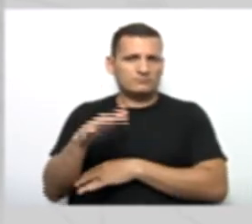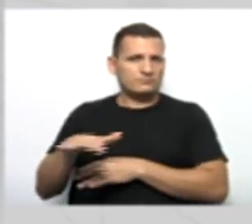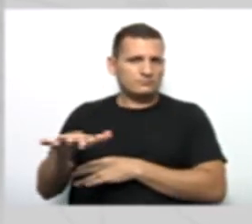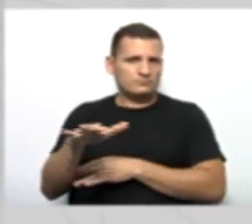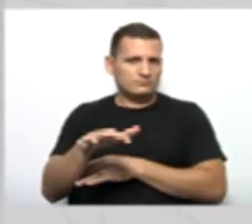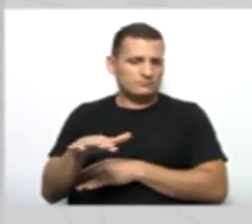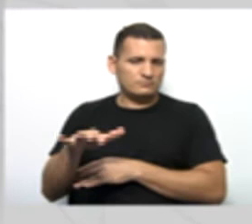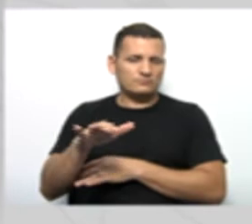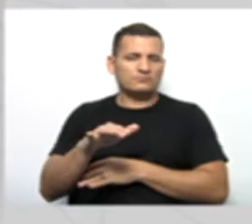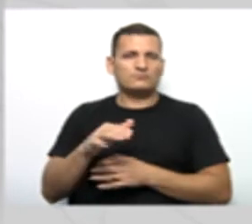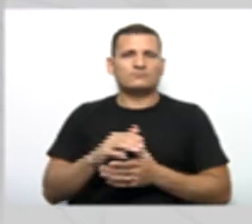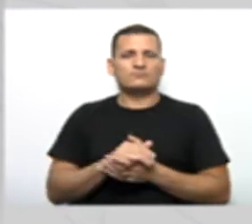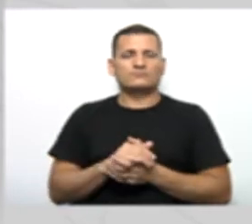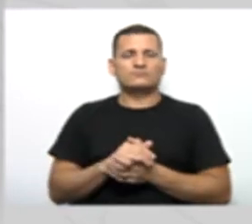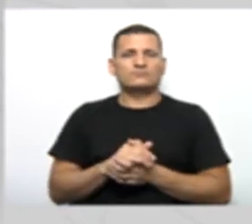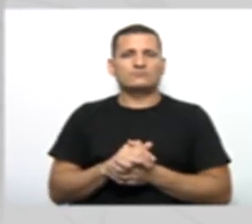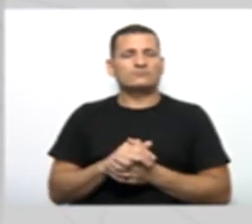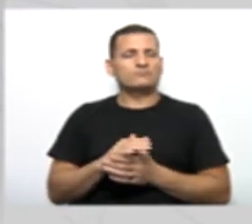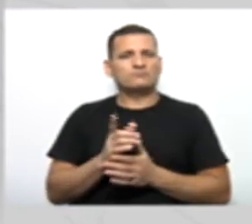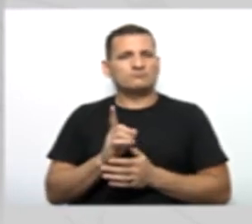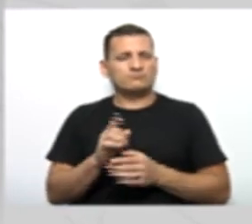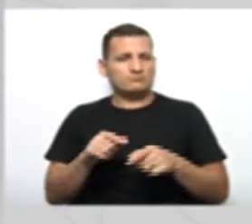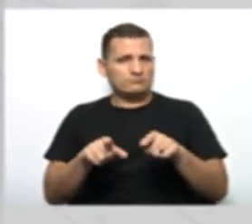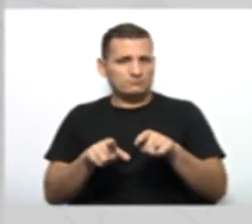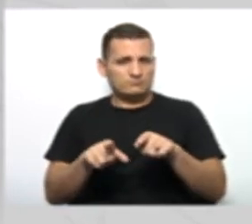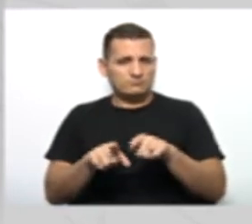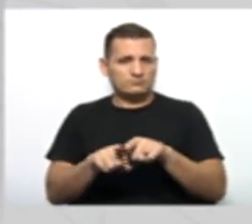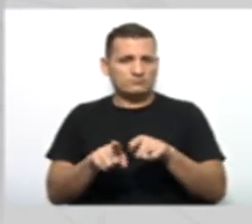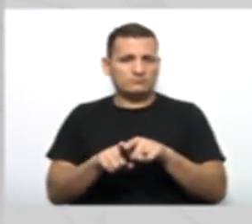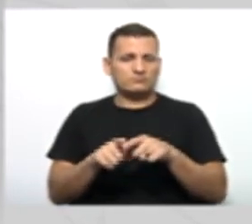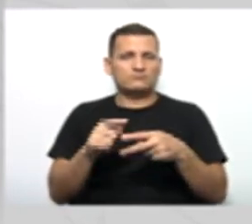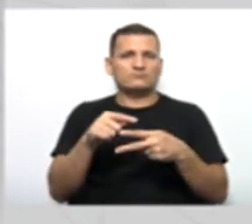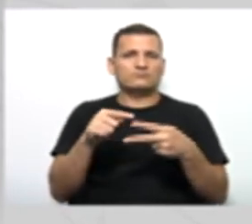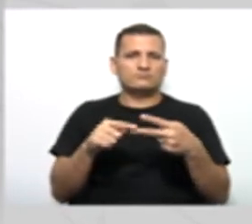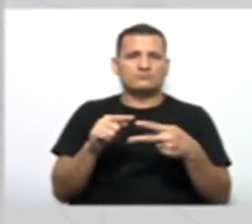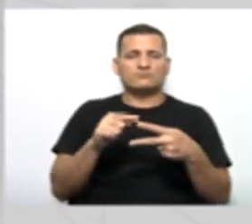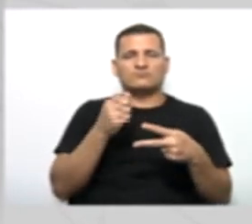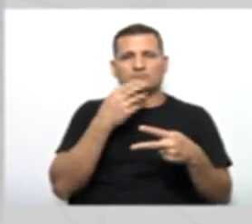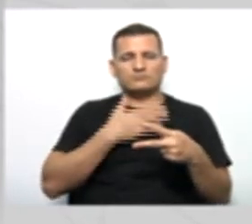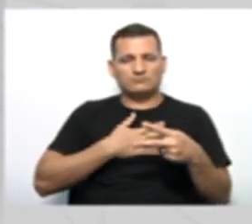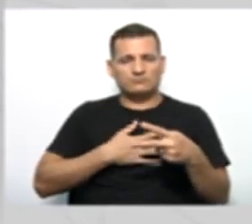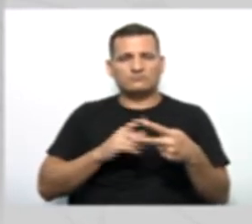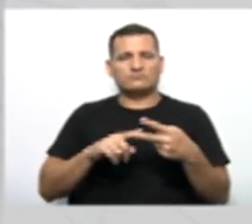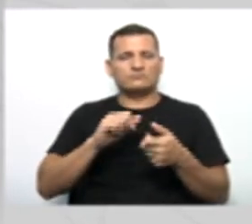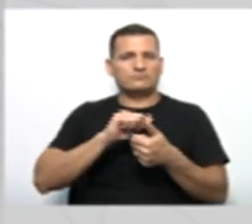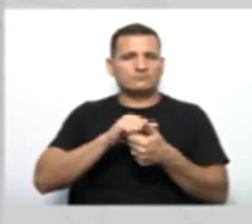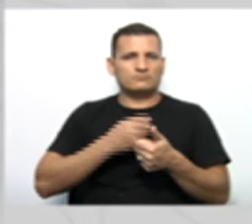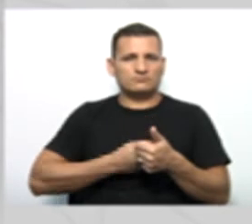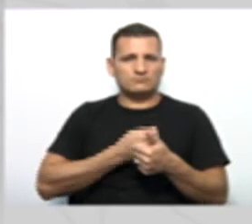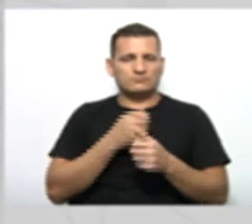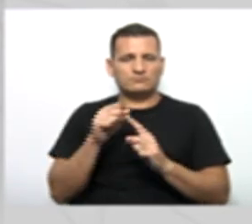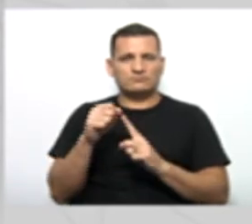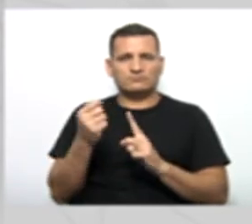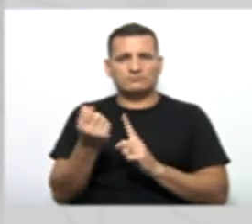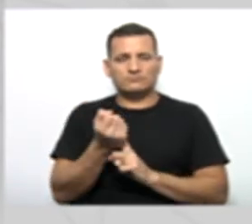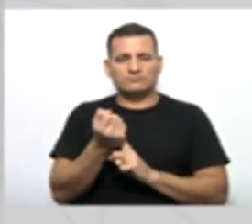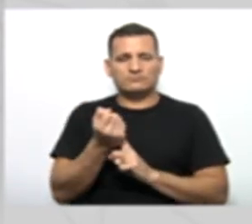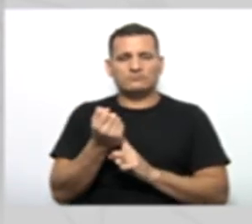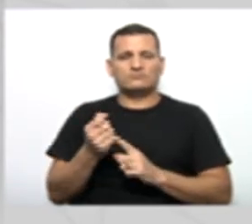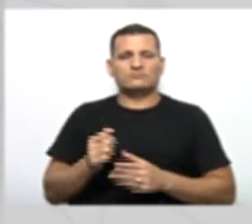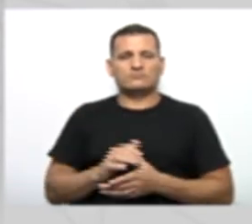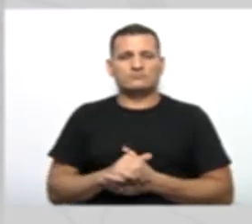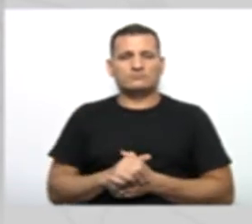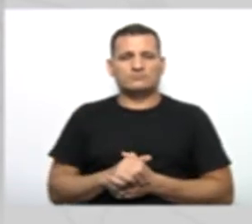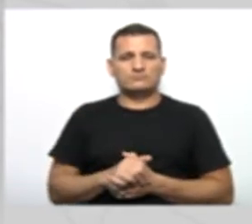econômicas, mas também em relação a esses 2 fatores no bem-estar e na qualidade de vida da sociedade. Então,